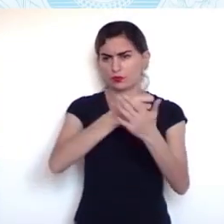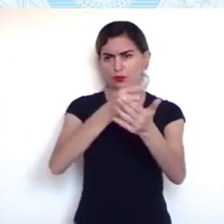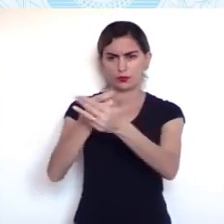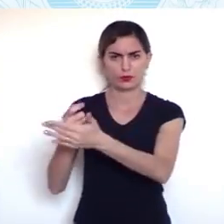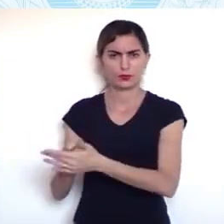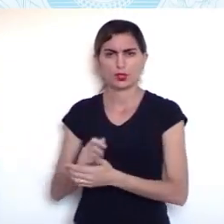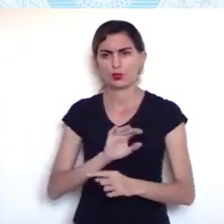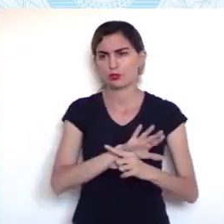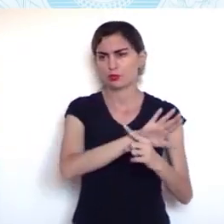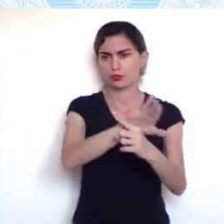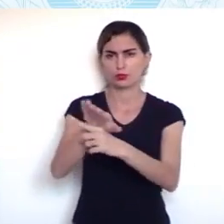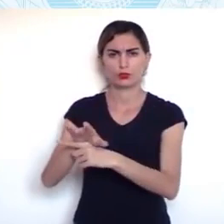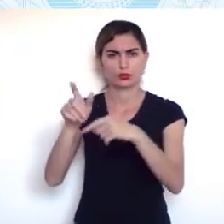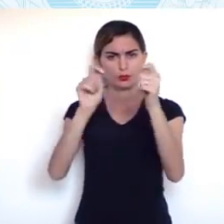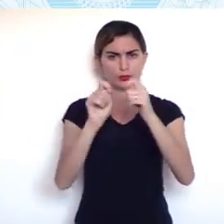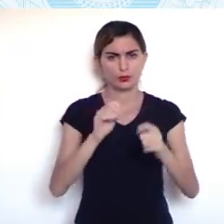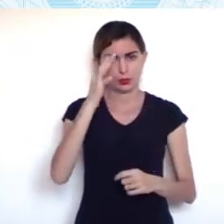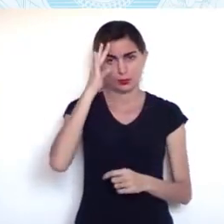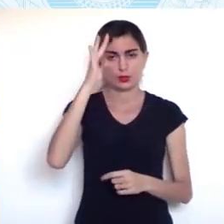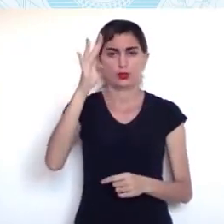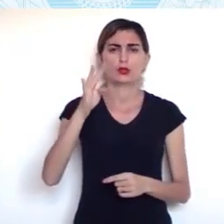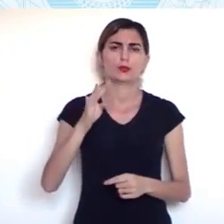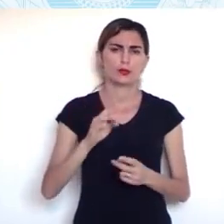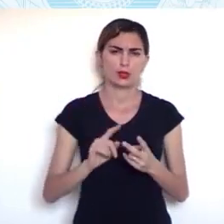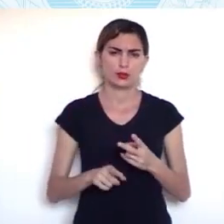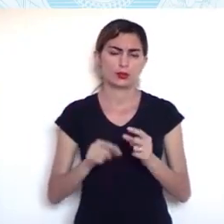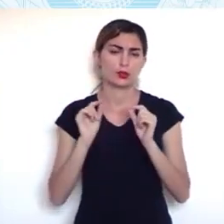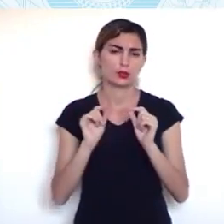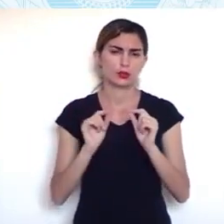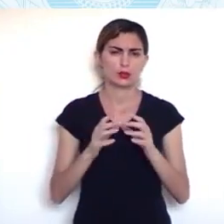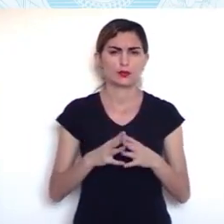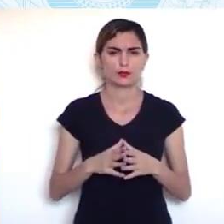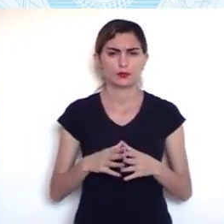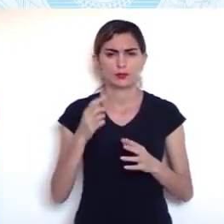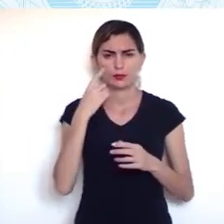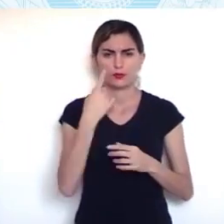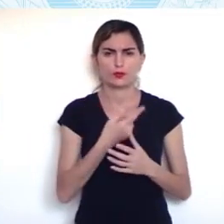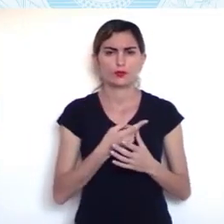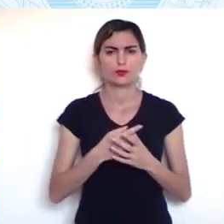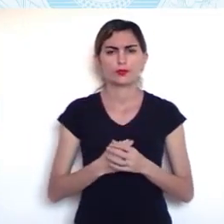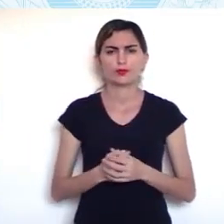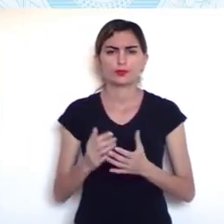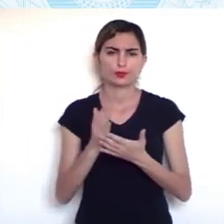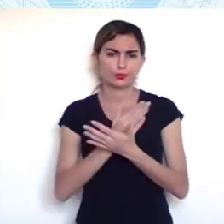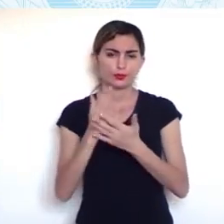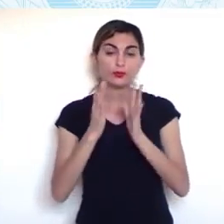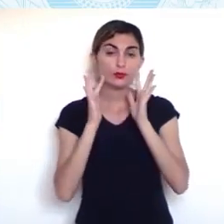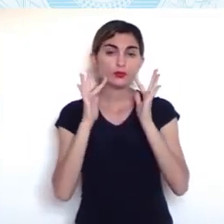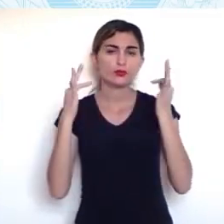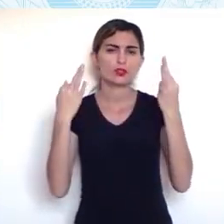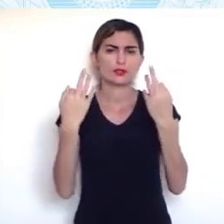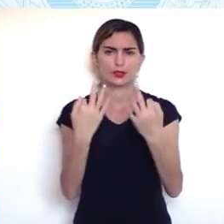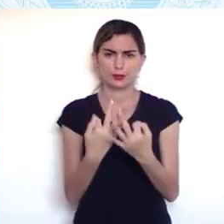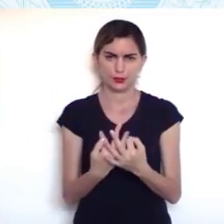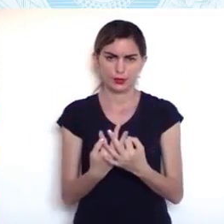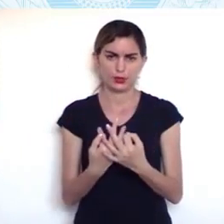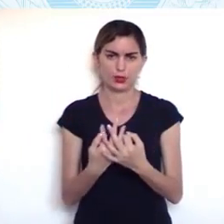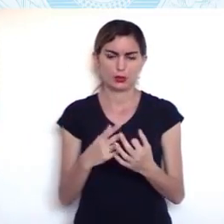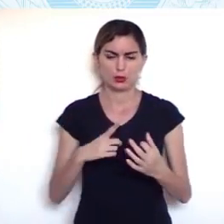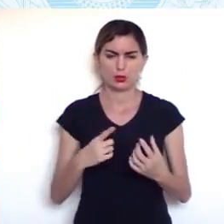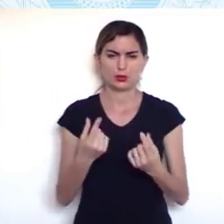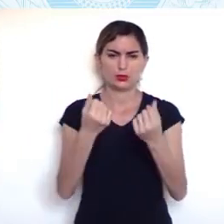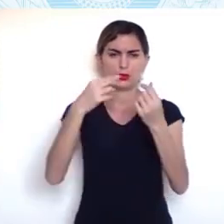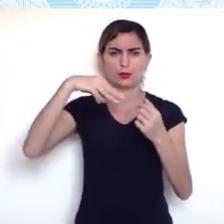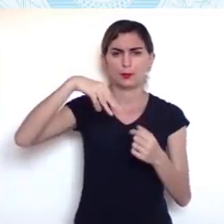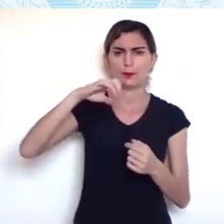dos artistas, né? Os principais mecenas. Aí vocês vão entrar algumas famílias, né?